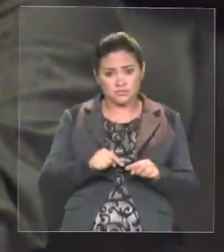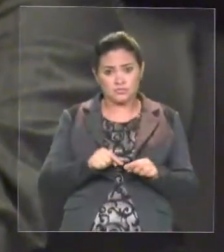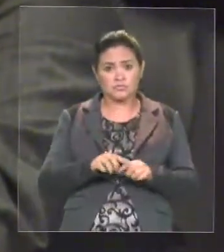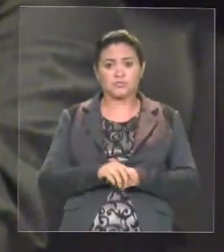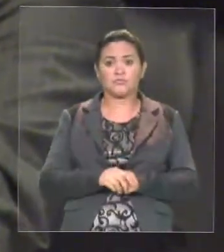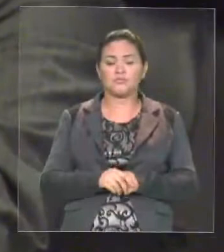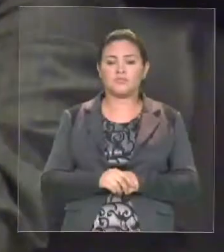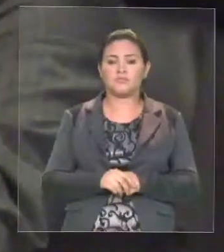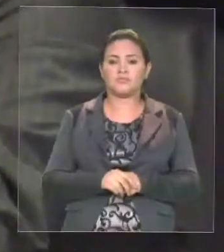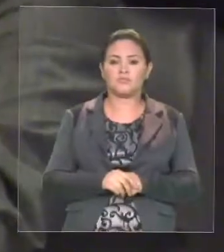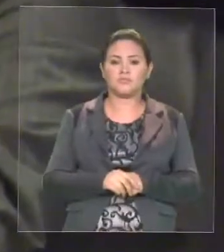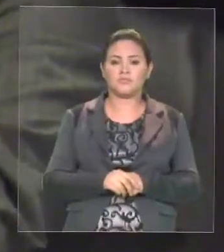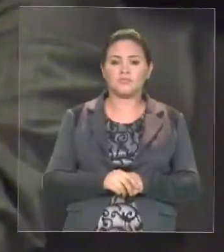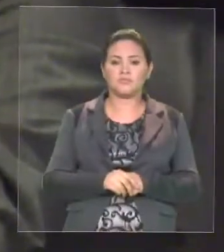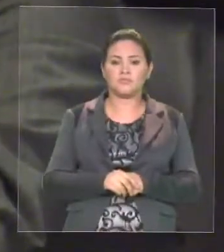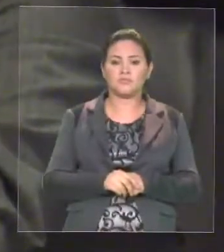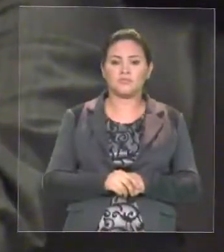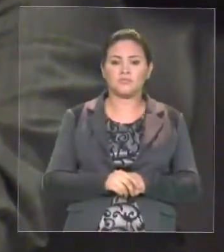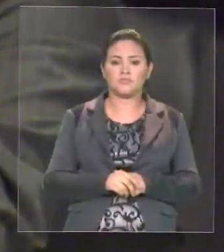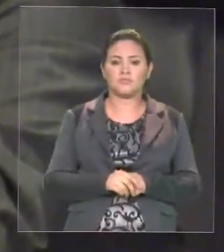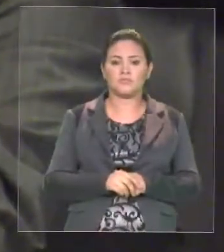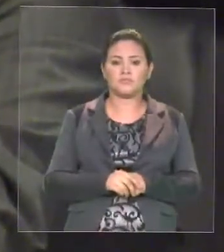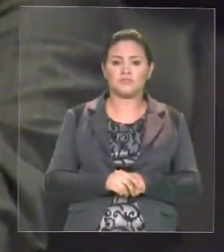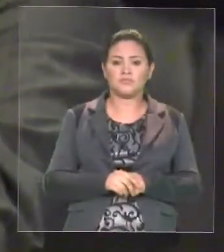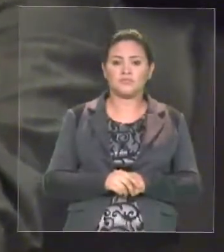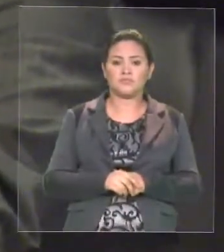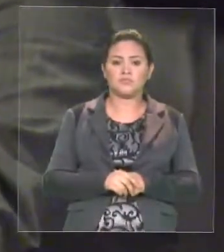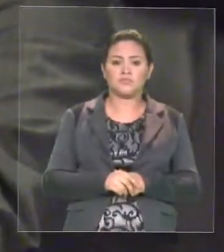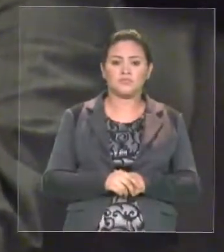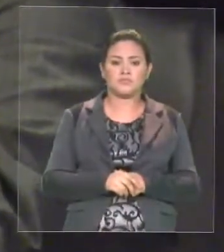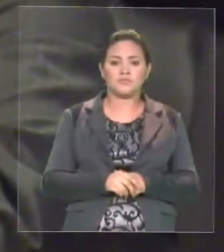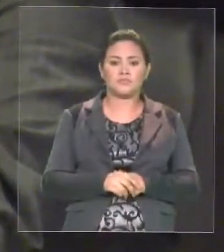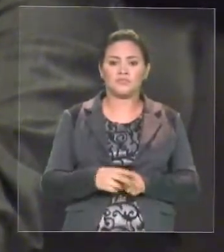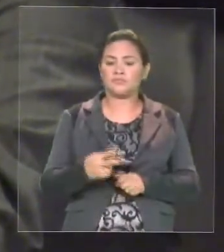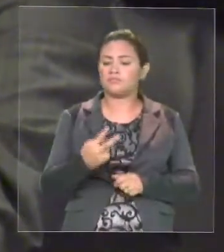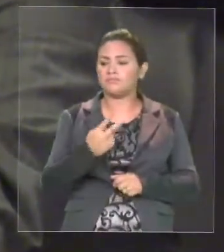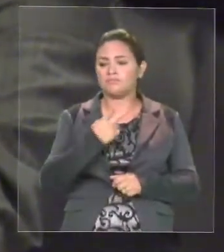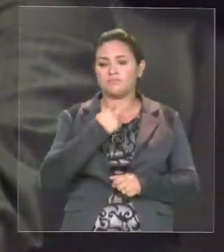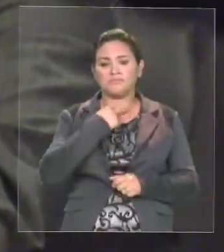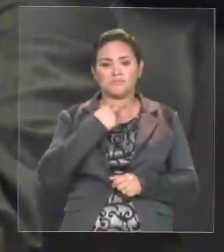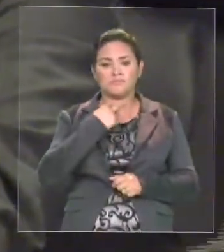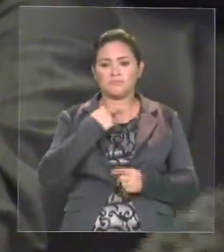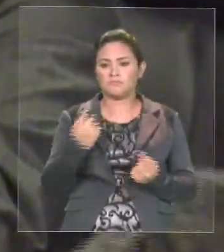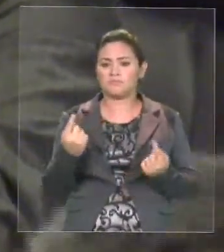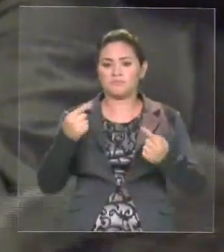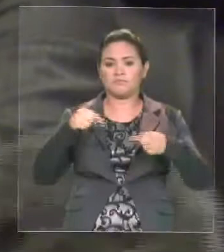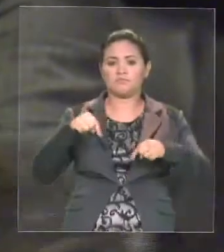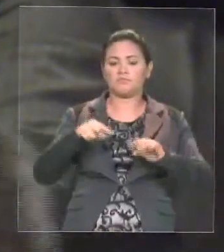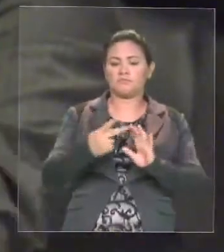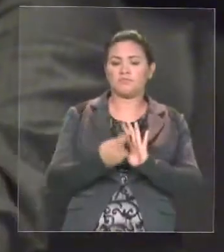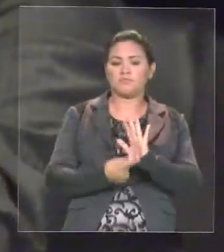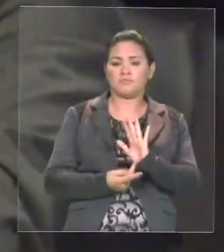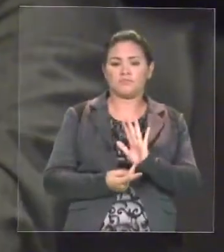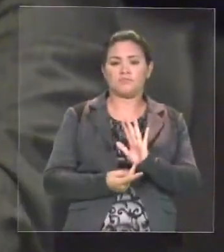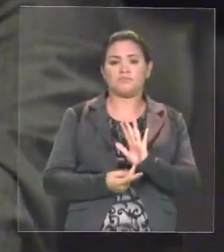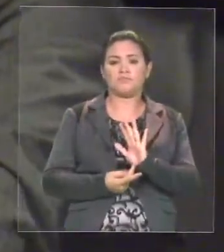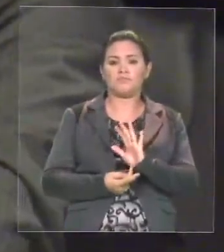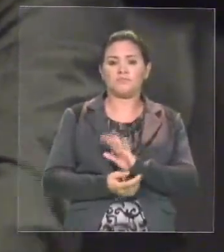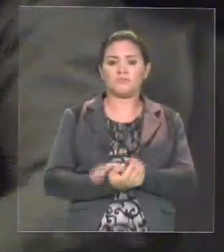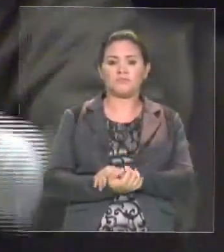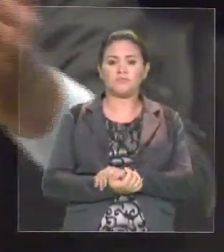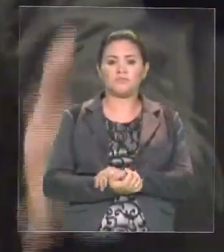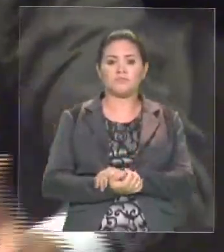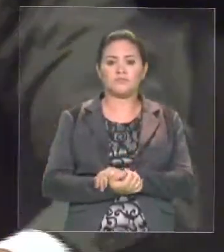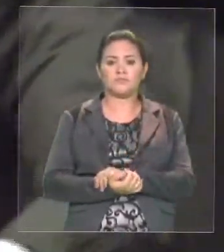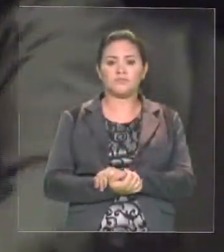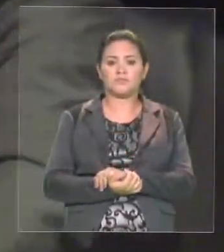não poderia de forma nenhuma ficar contra um projeto como esse. Nós temos o sentimento também da necessidade de ampliação